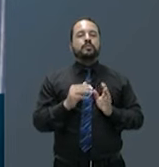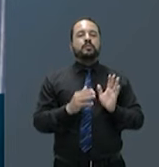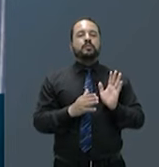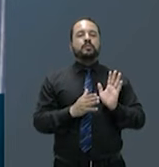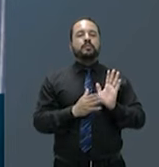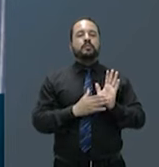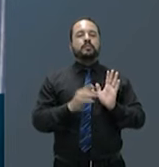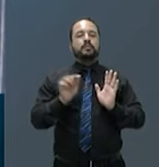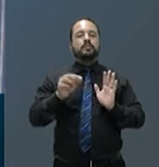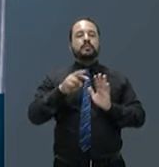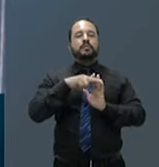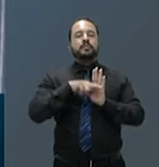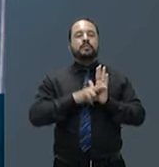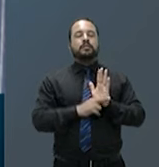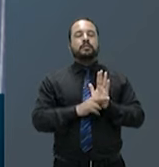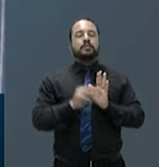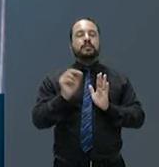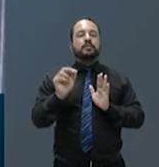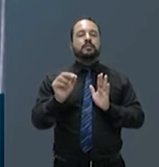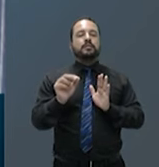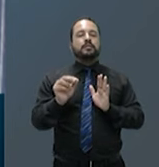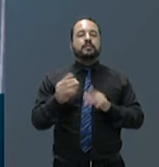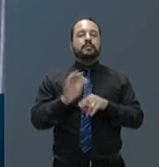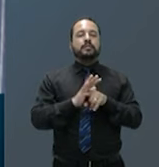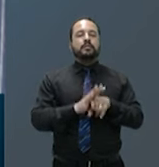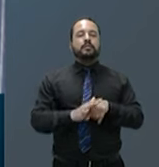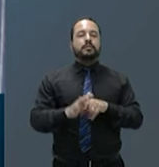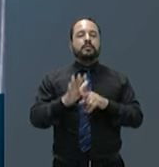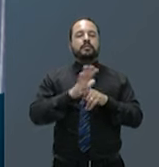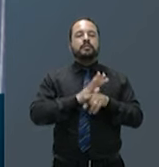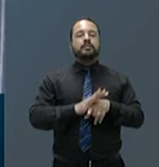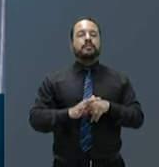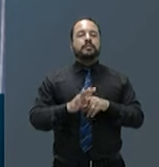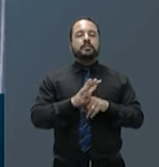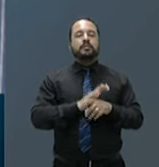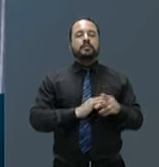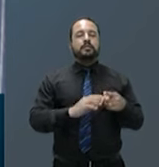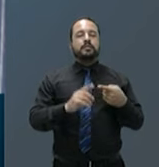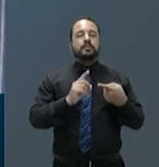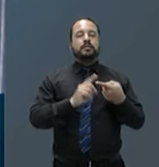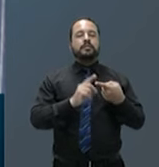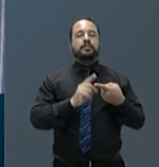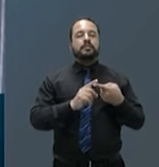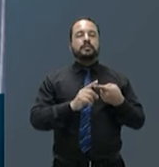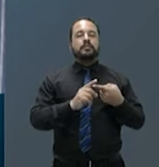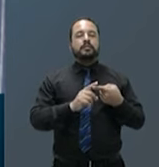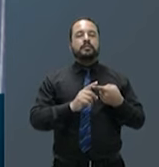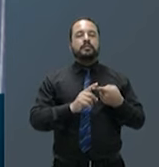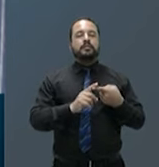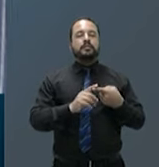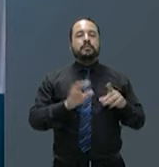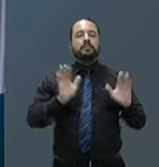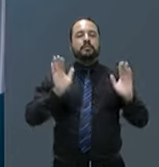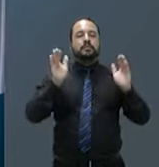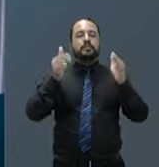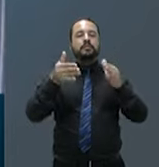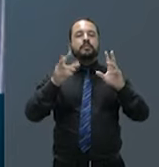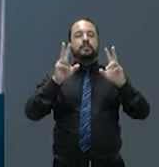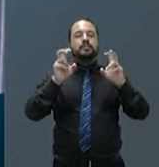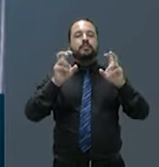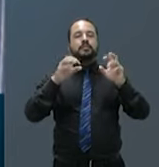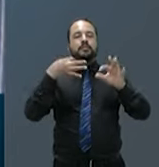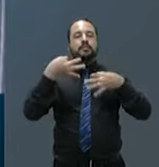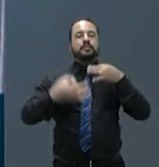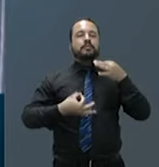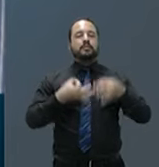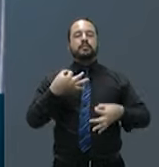regimental era o de verificar se uma específica situação jurídica, qual seja